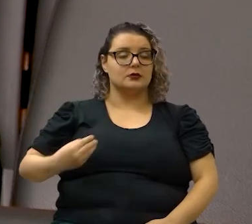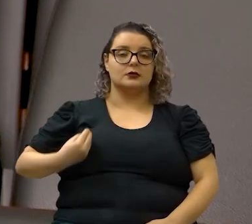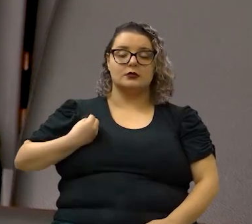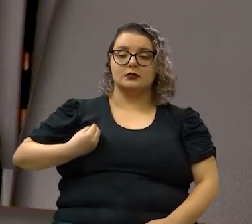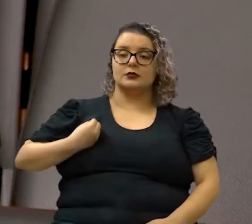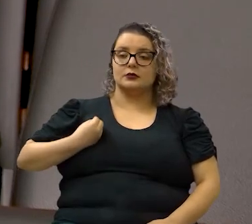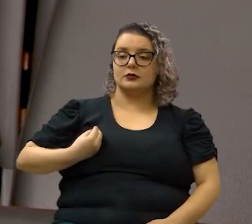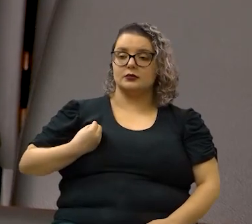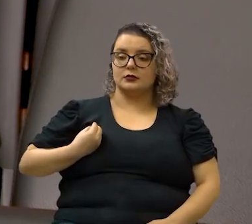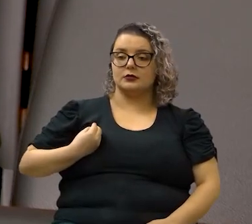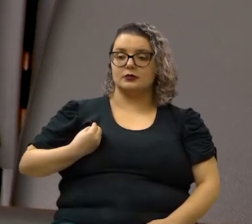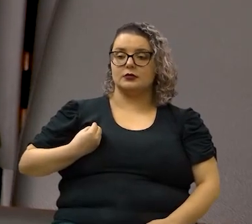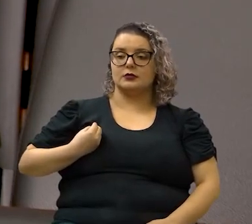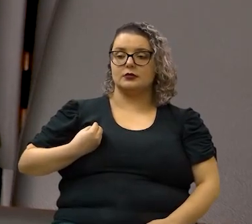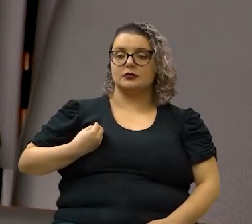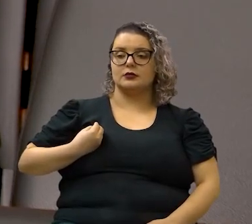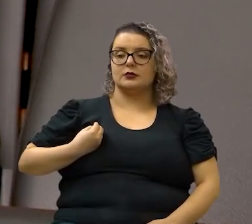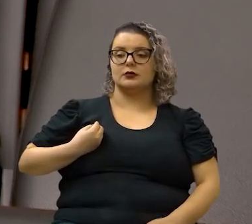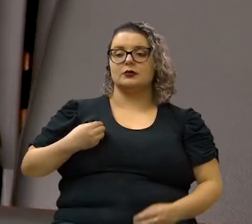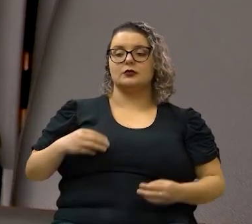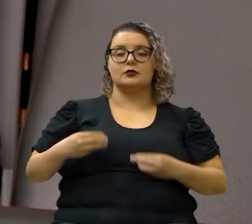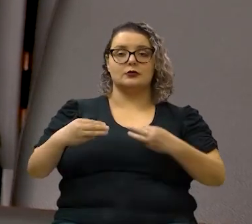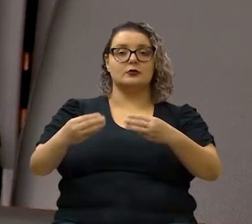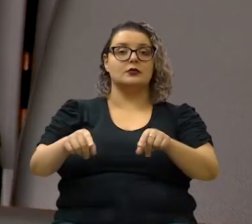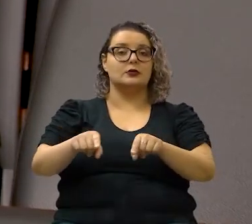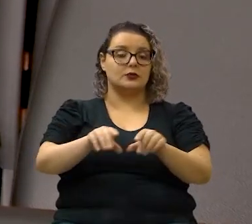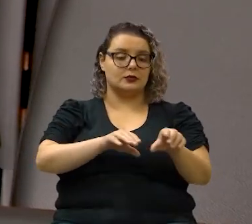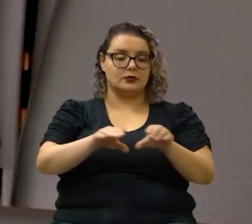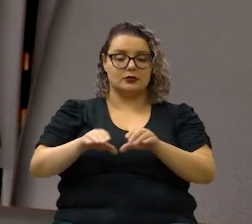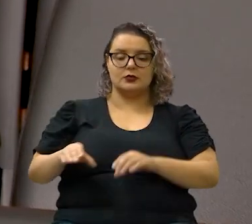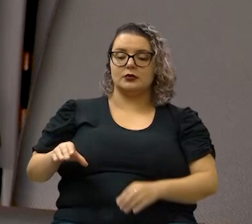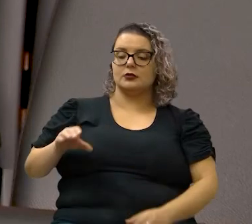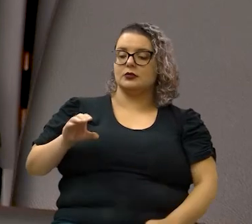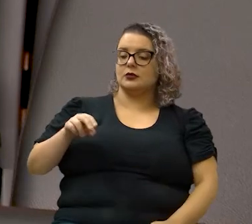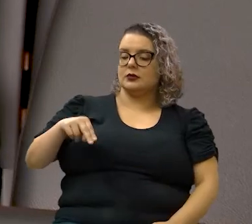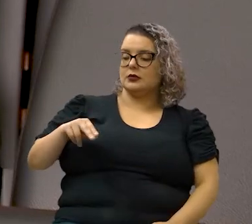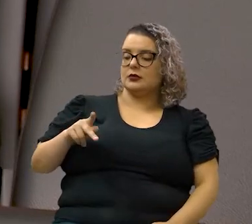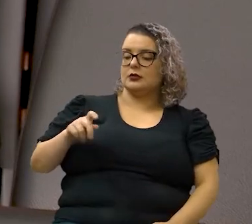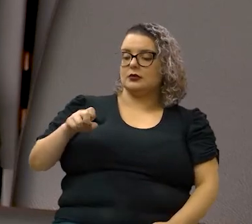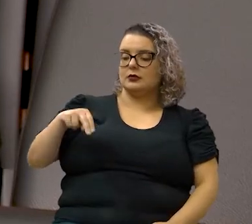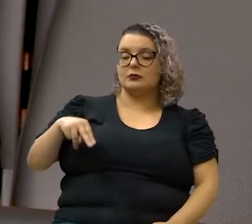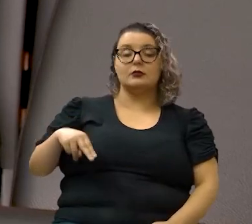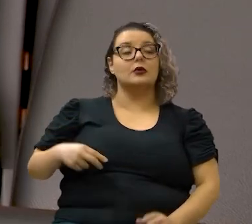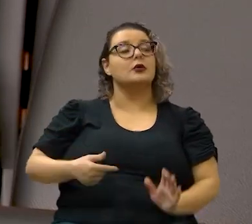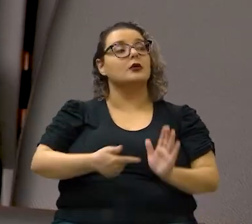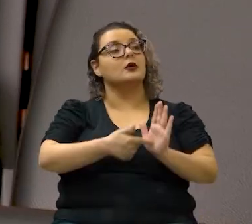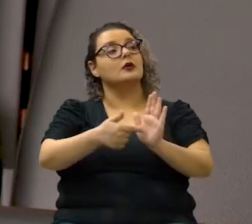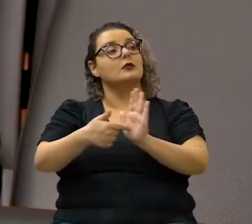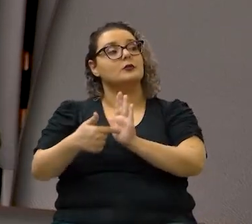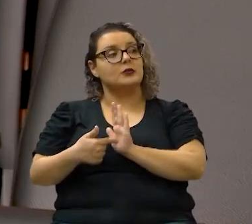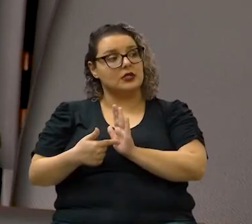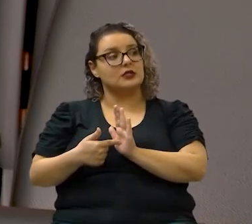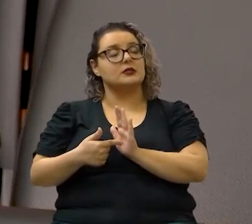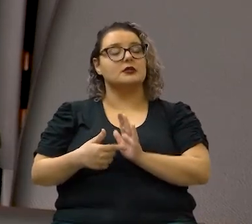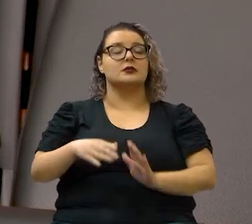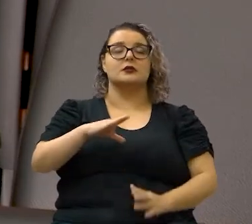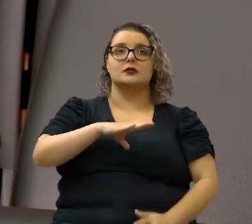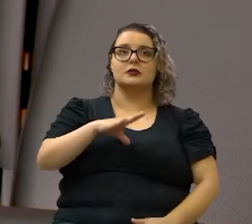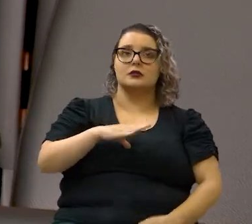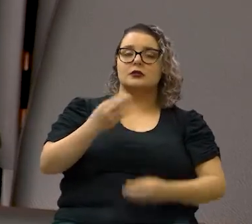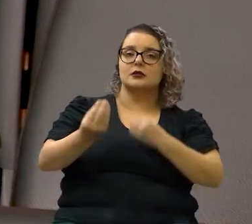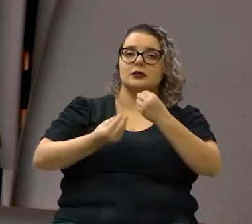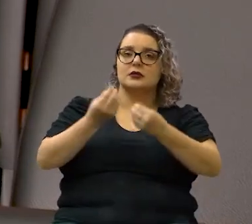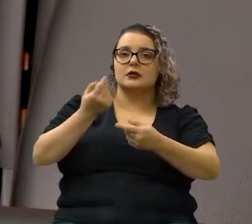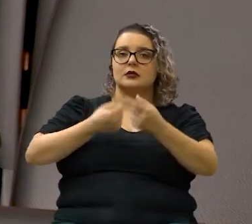a presença aqui do Ministério e do próprio coordenador do CNPEM apresentando para a Câmara e para a cidade como será feito esse